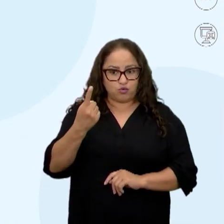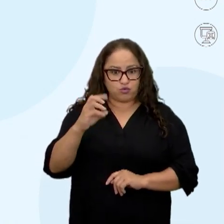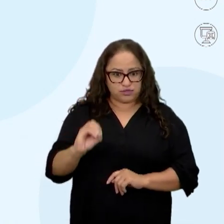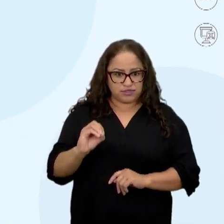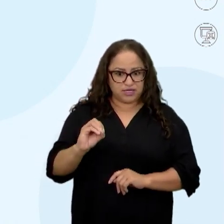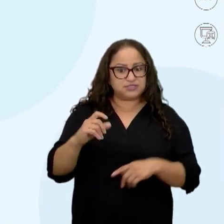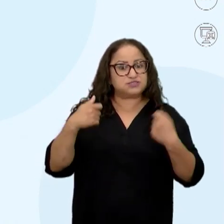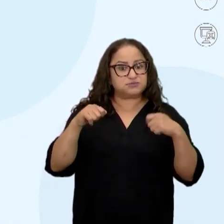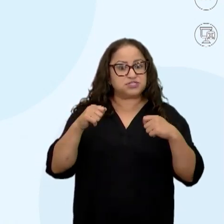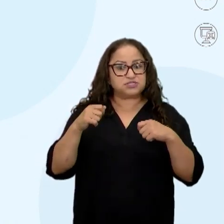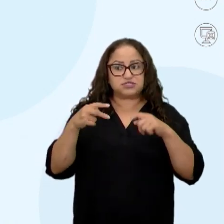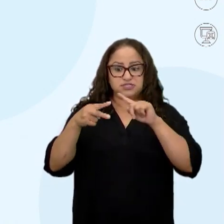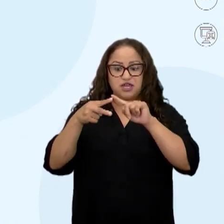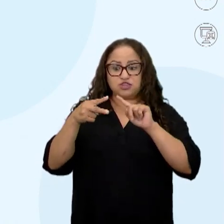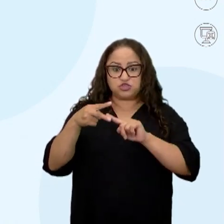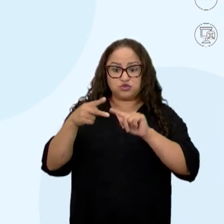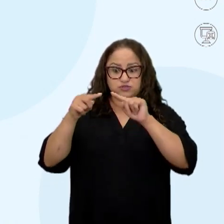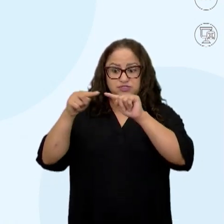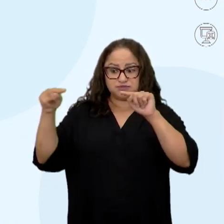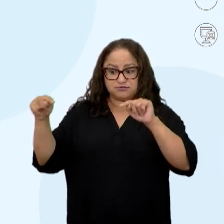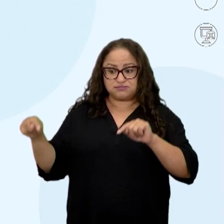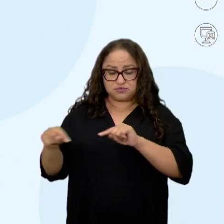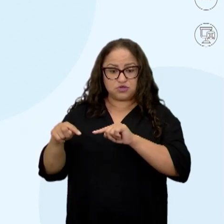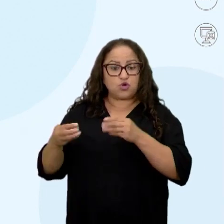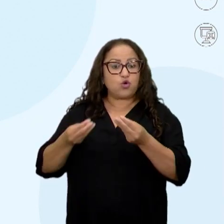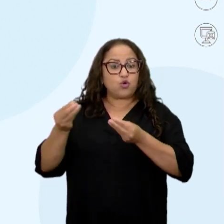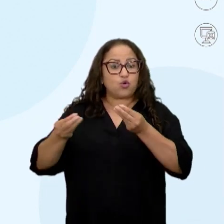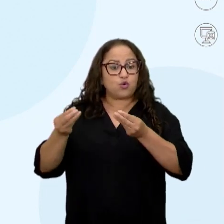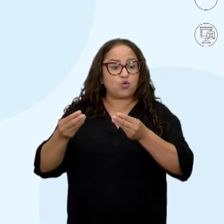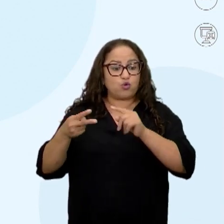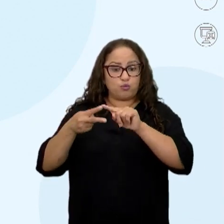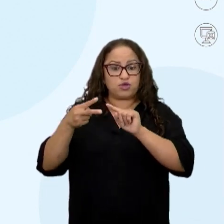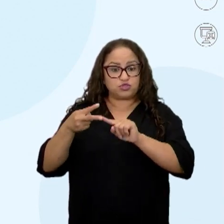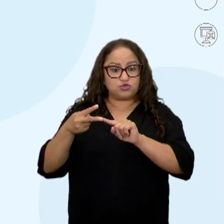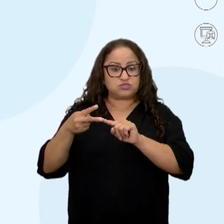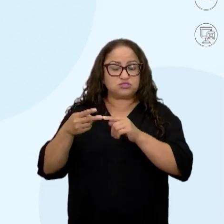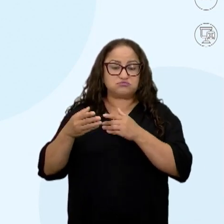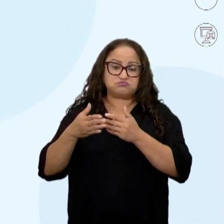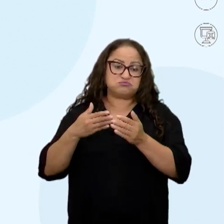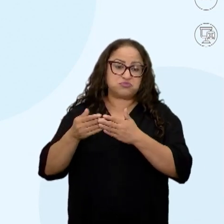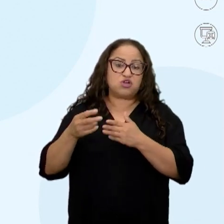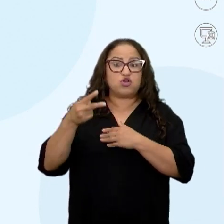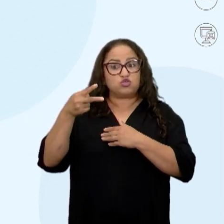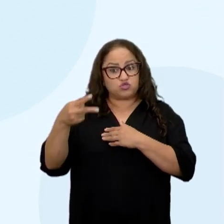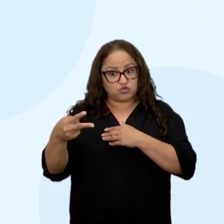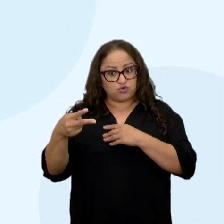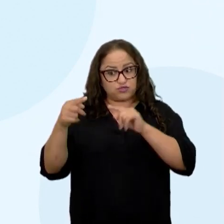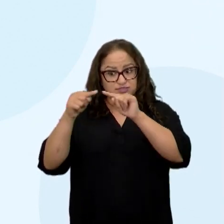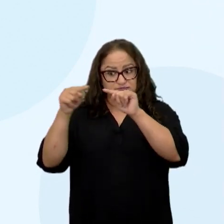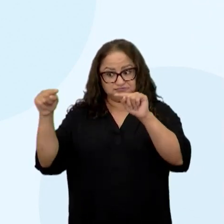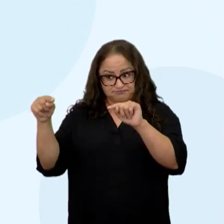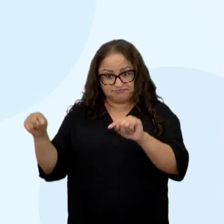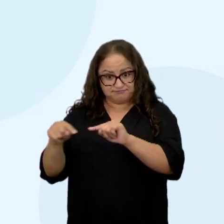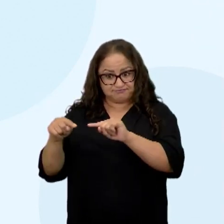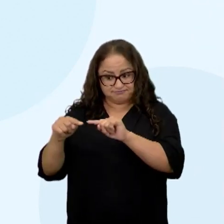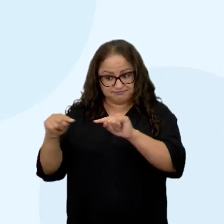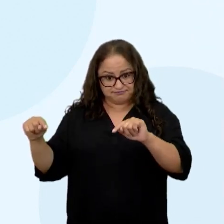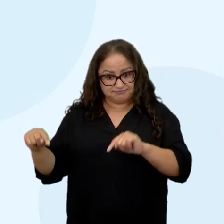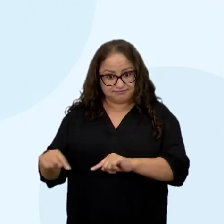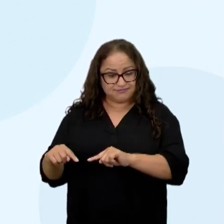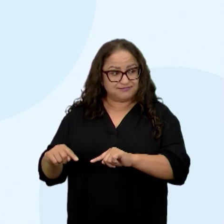tem que dar dois retângulos né como são dois retângulos aqui alguma coisa assim ó dois retângulos que